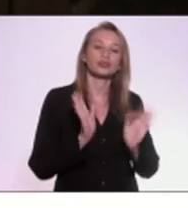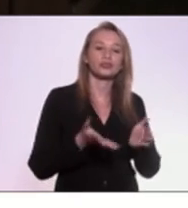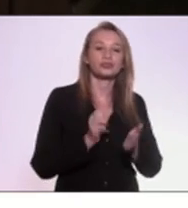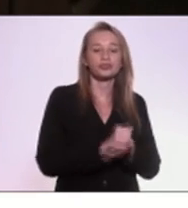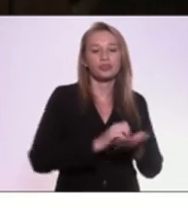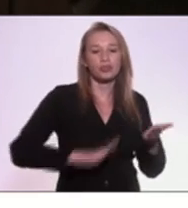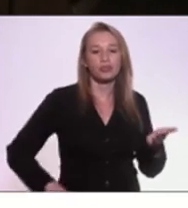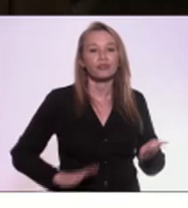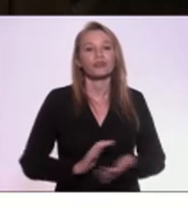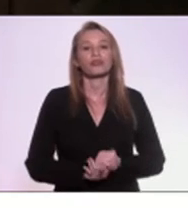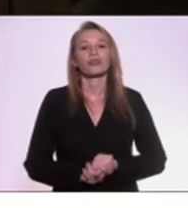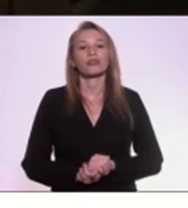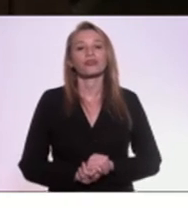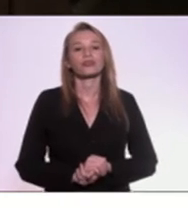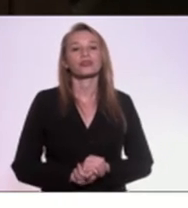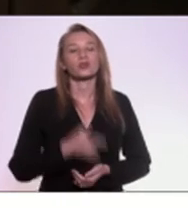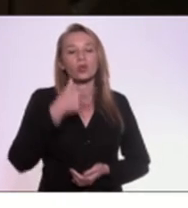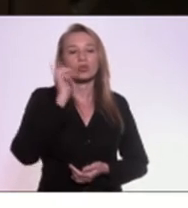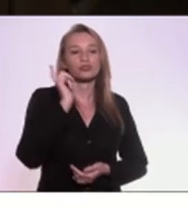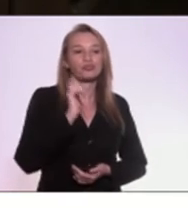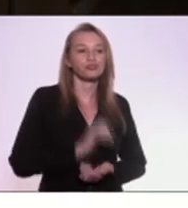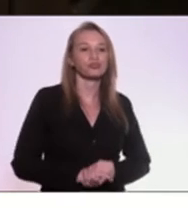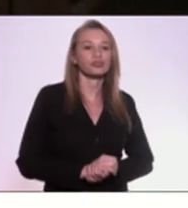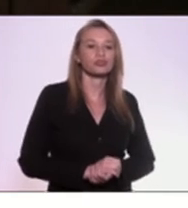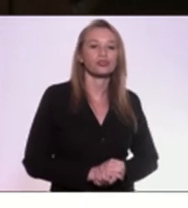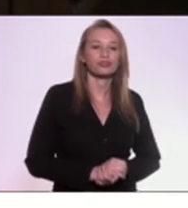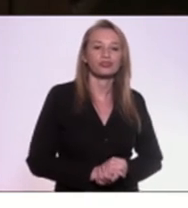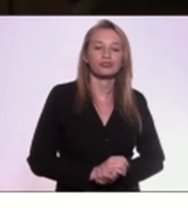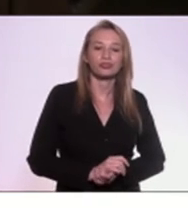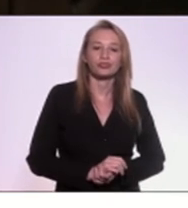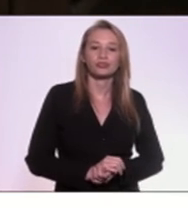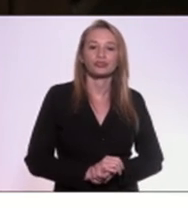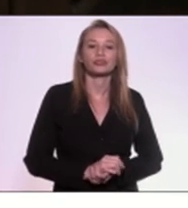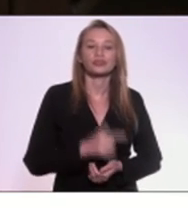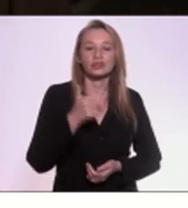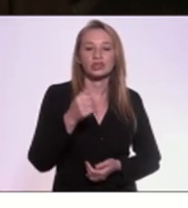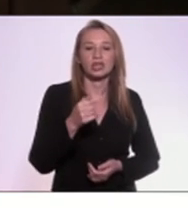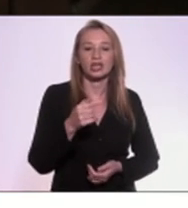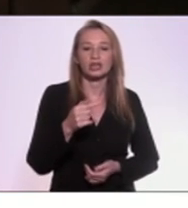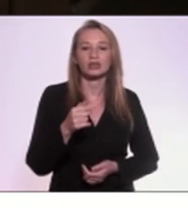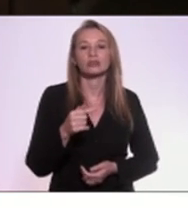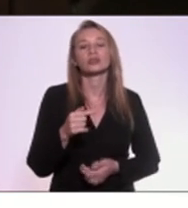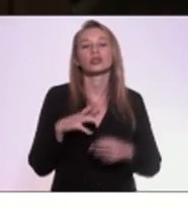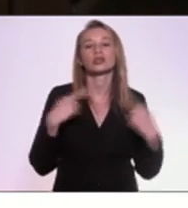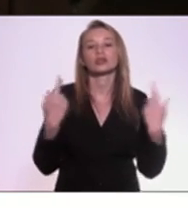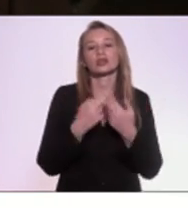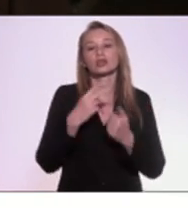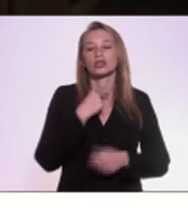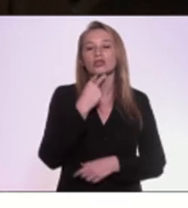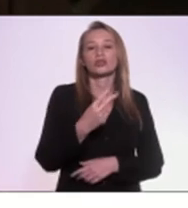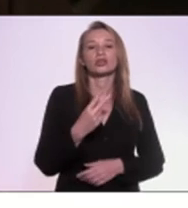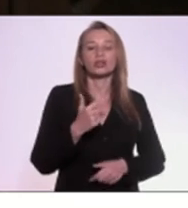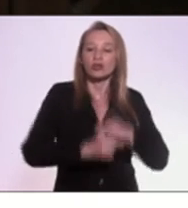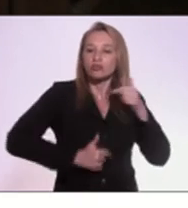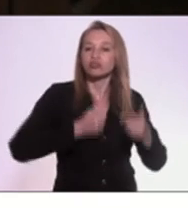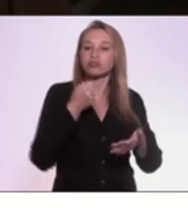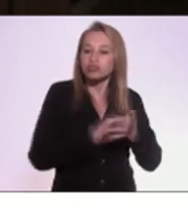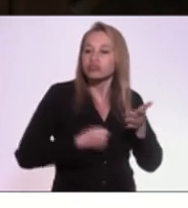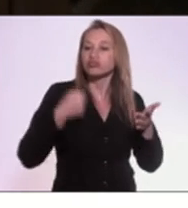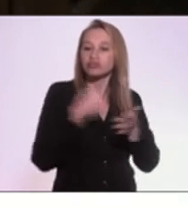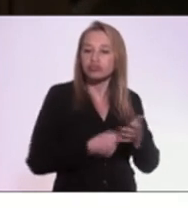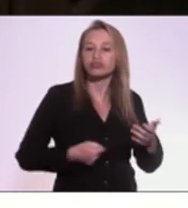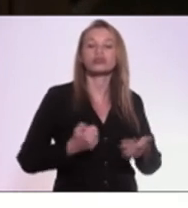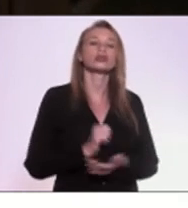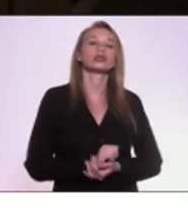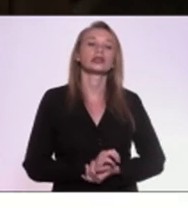professor Ricardo Lodi, e sobretudo ontem a conclusão da 7ª edição do seminário Voz da Educação, na lutadora, na combativa,